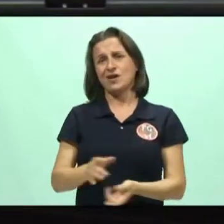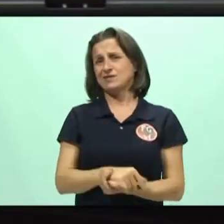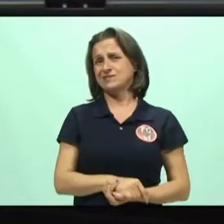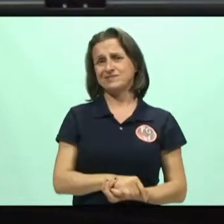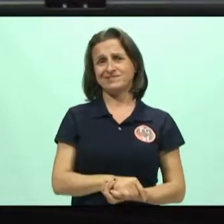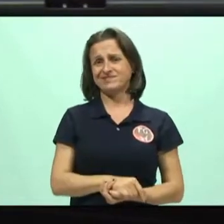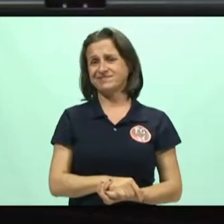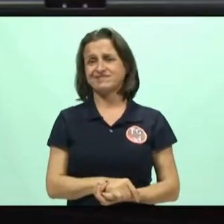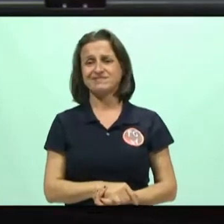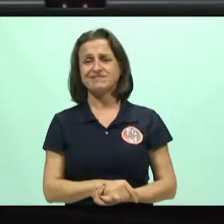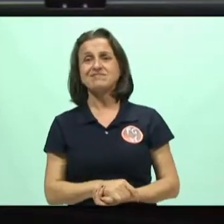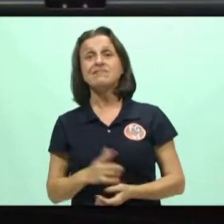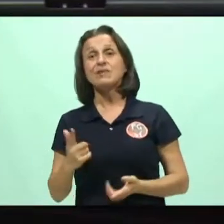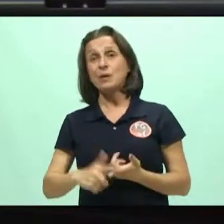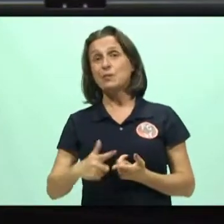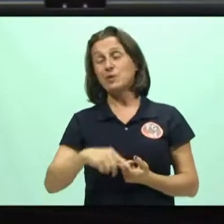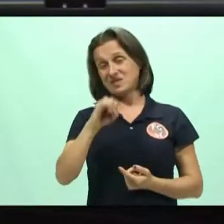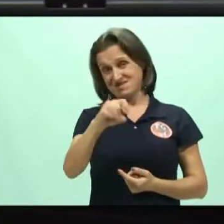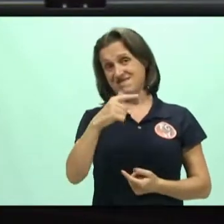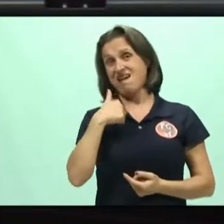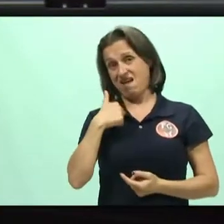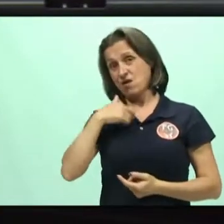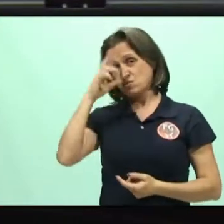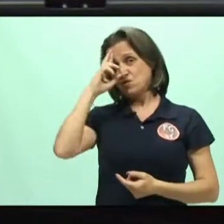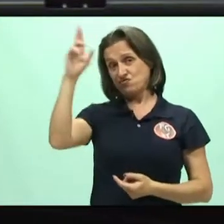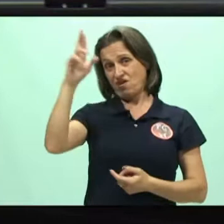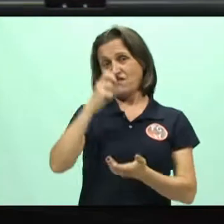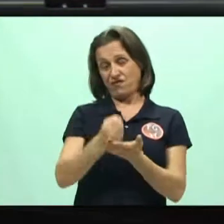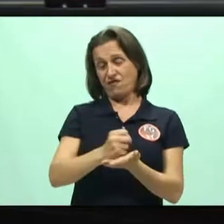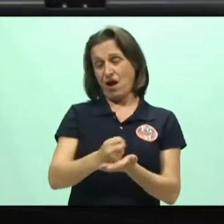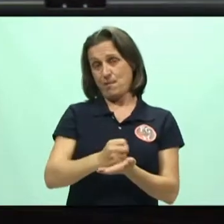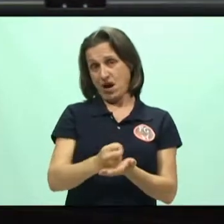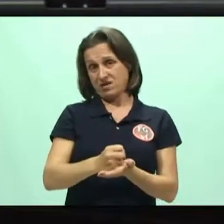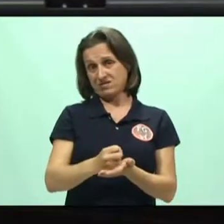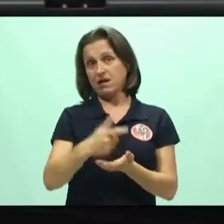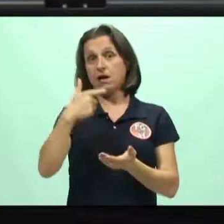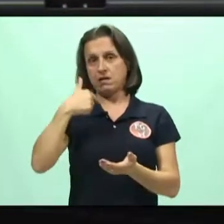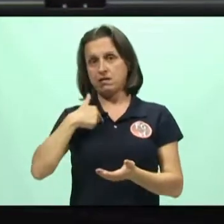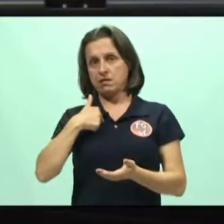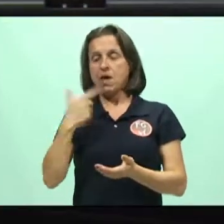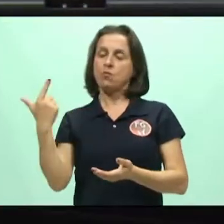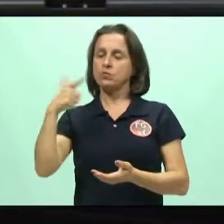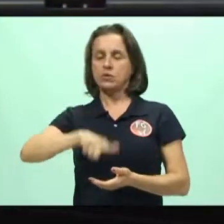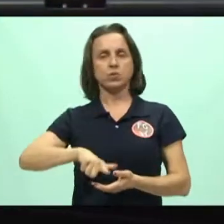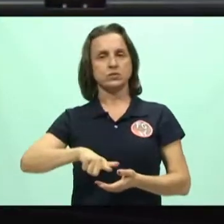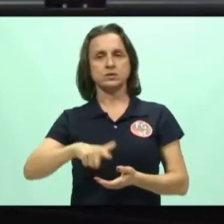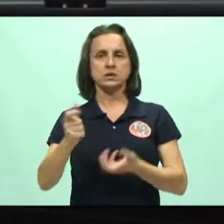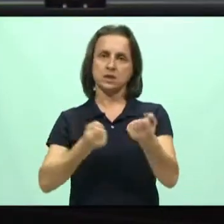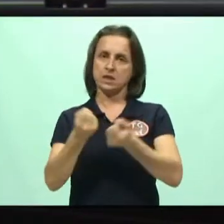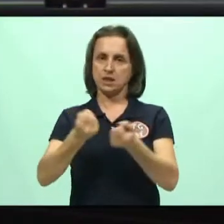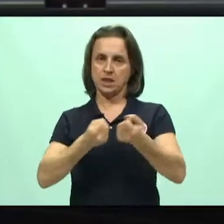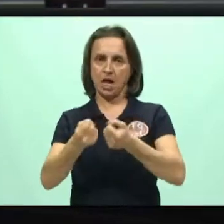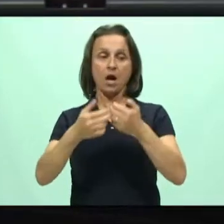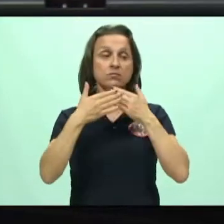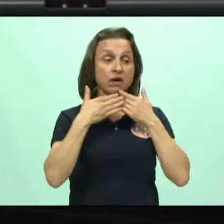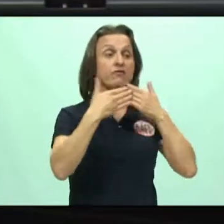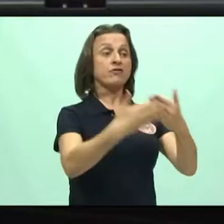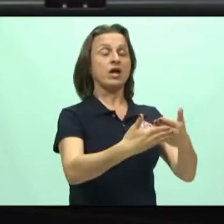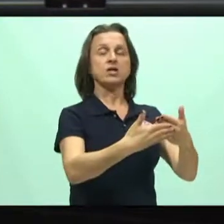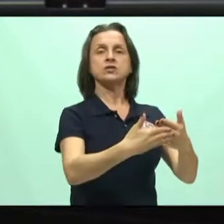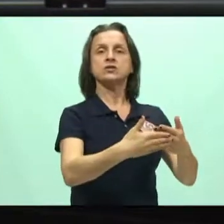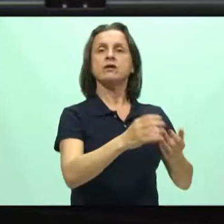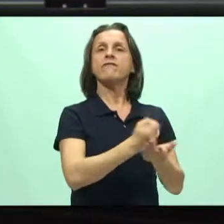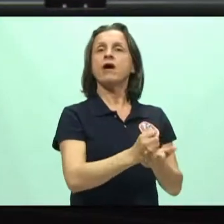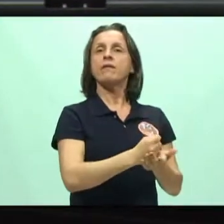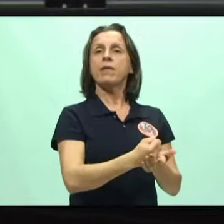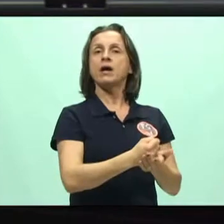Porque se eu que sou dono da Farmácia eu não botar o carro na frente do meu estacionamento o da outra da outra